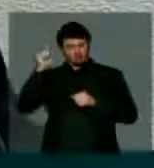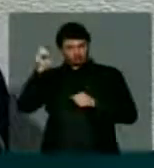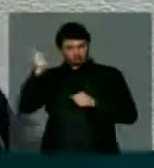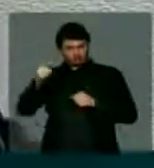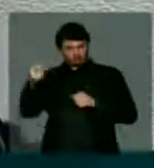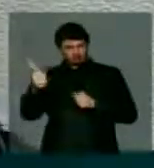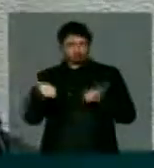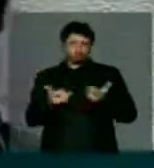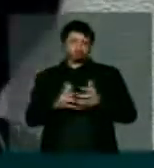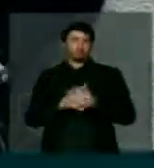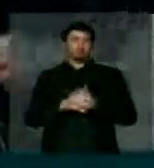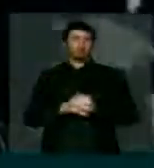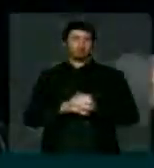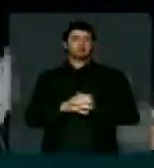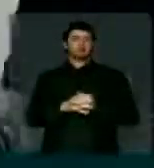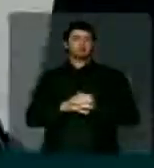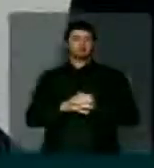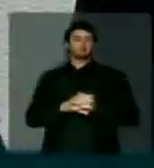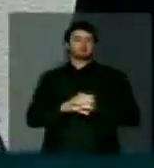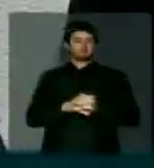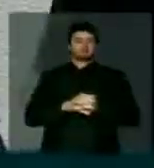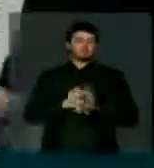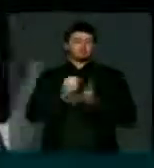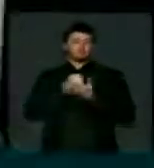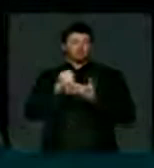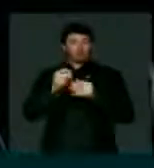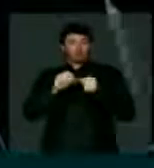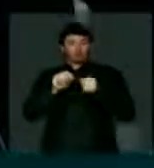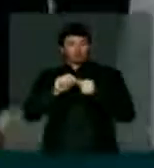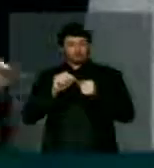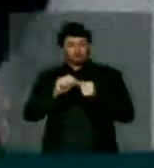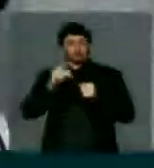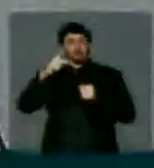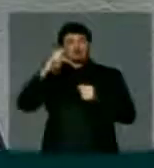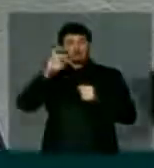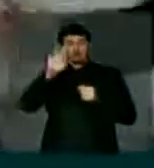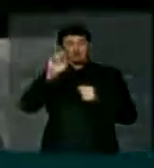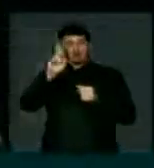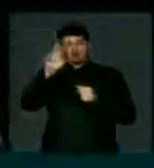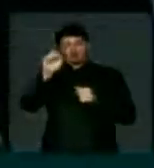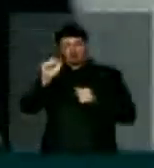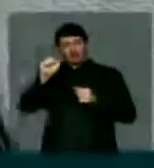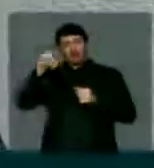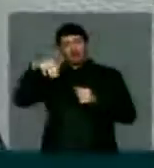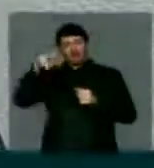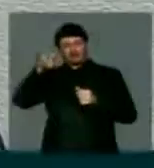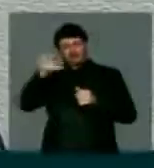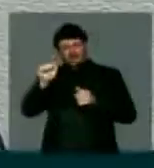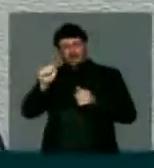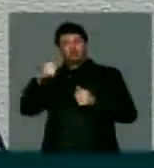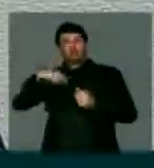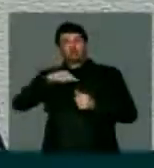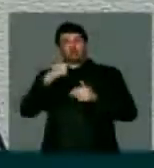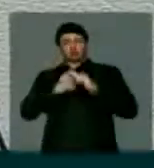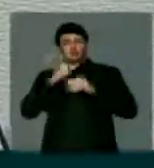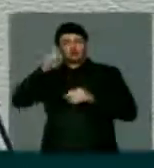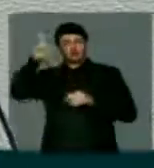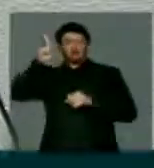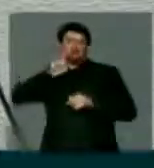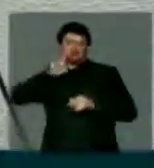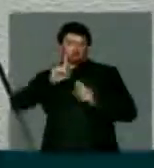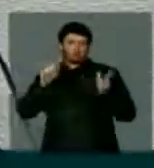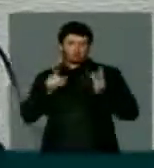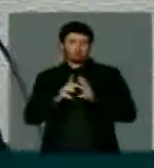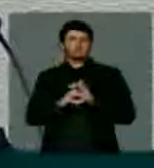sim. Melhorou. Esse contrato foi feito pela Petrobras América, a nossa subsidiária nos Estados